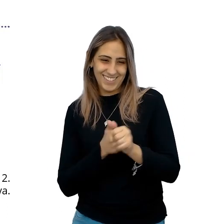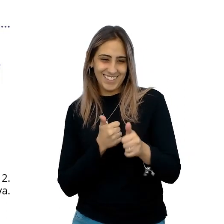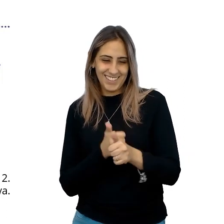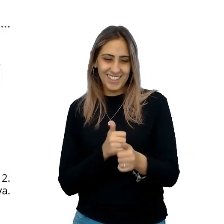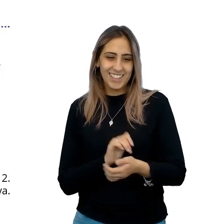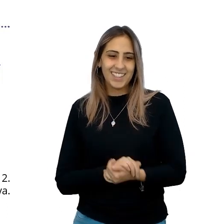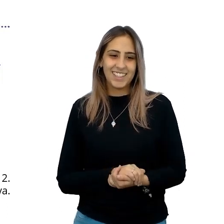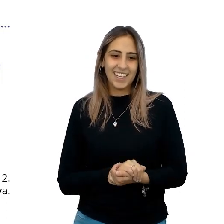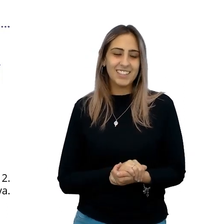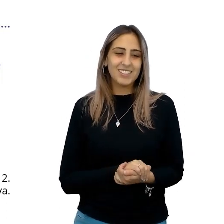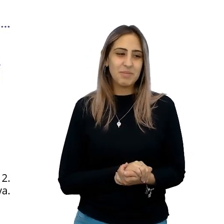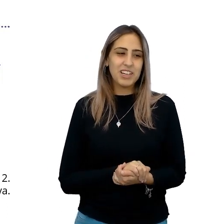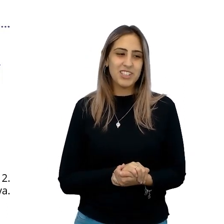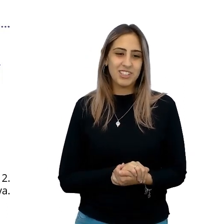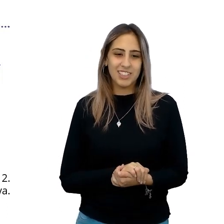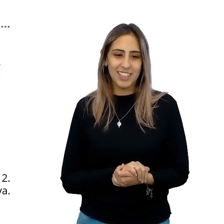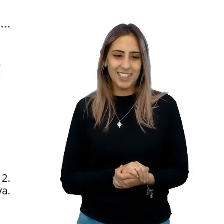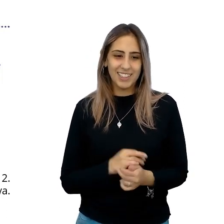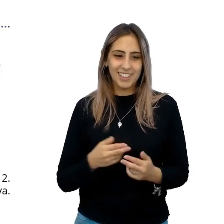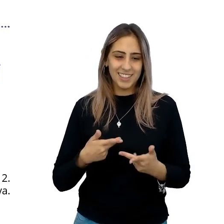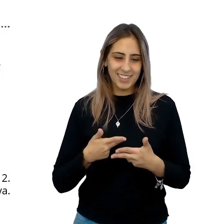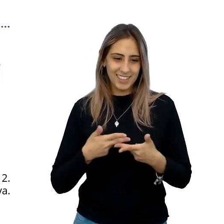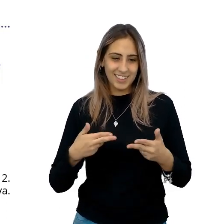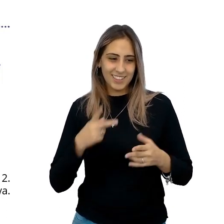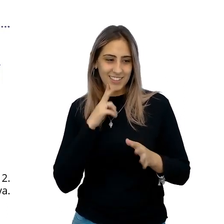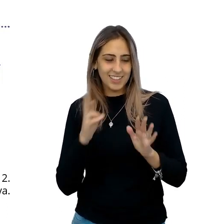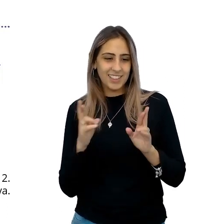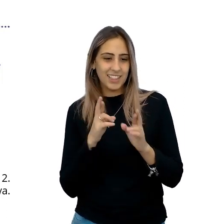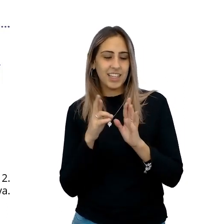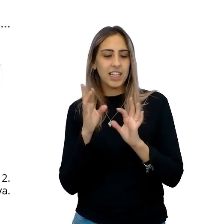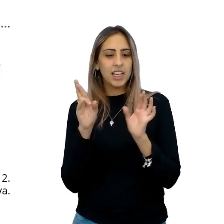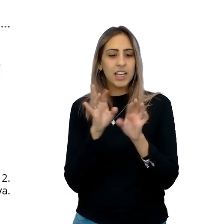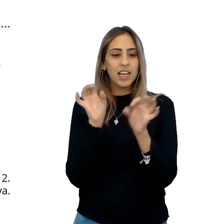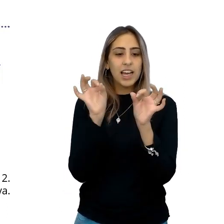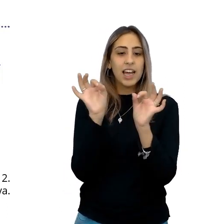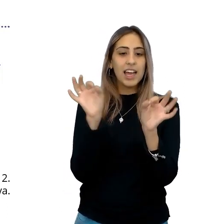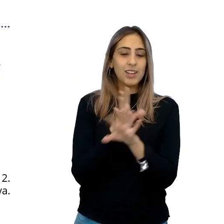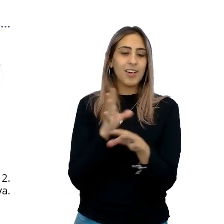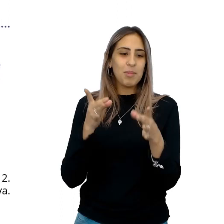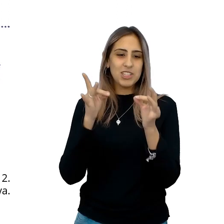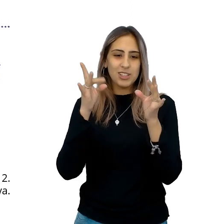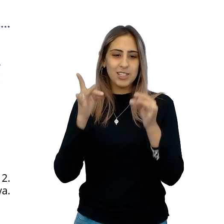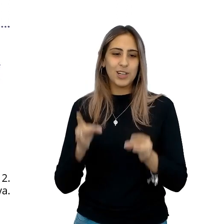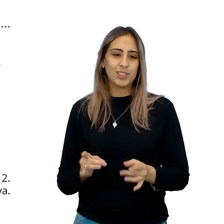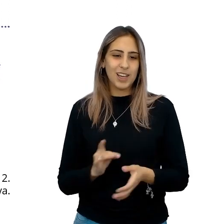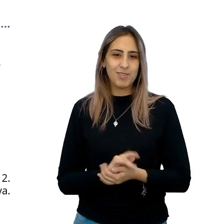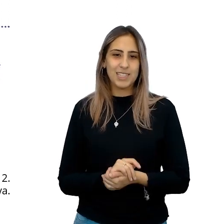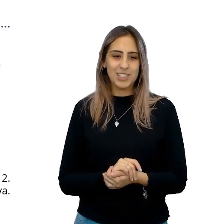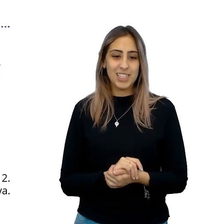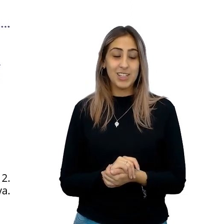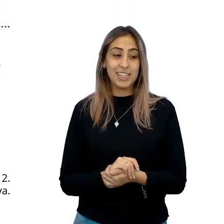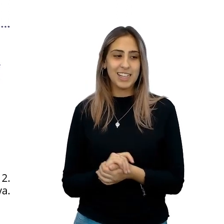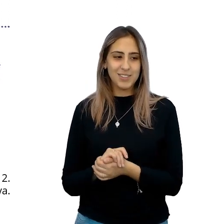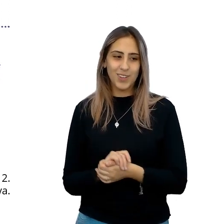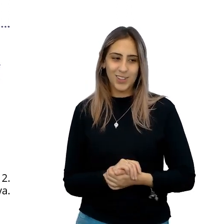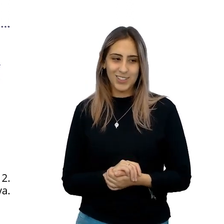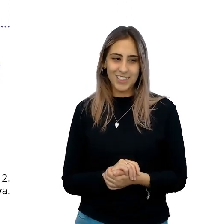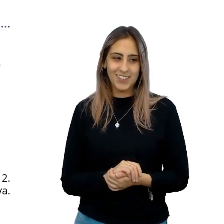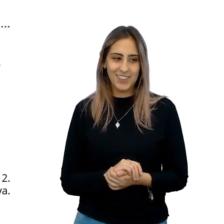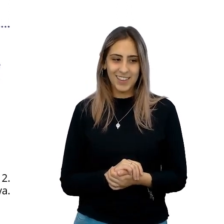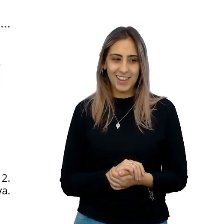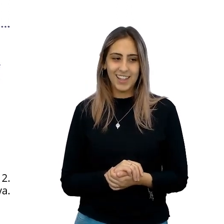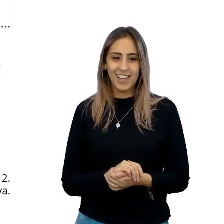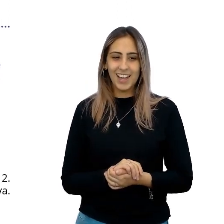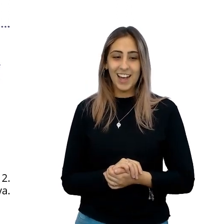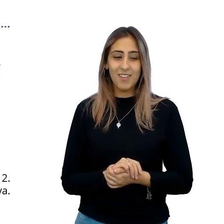tem esse quadro que traz um resumo das temáticas que são trabalhadas lá no Aprender Sempre, em cada uma